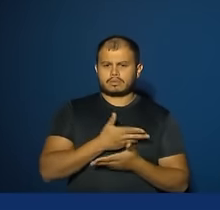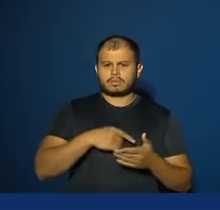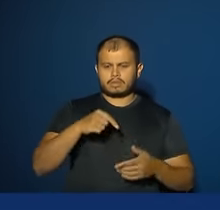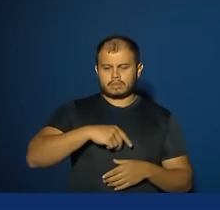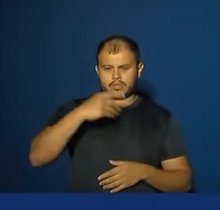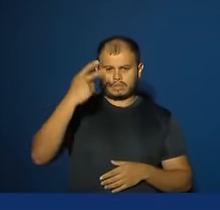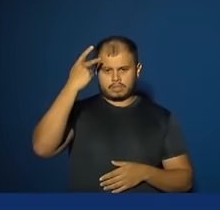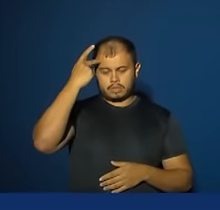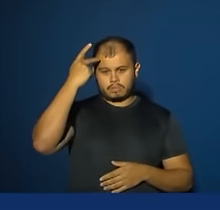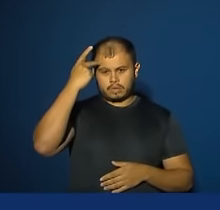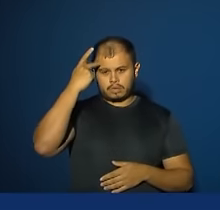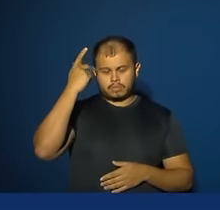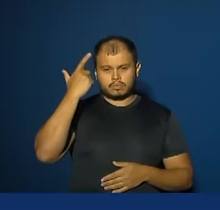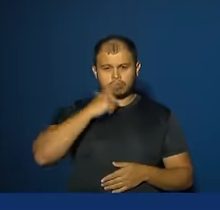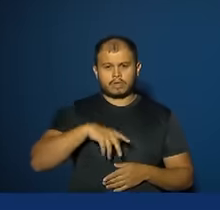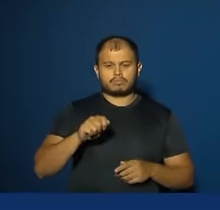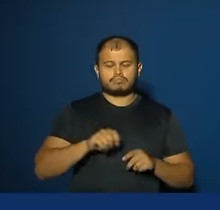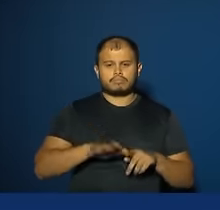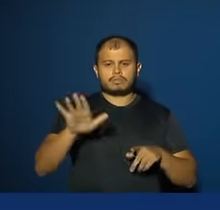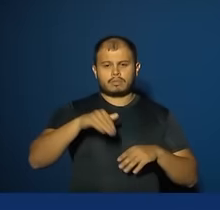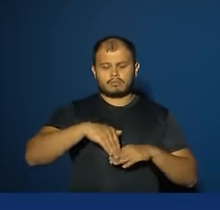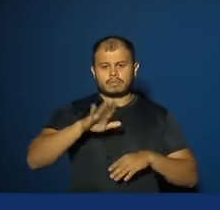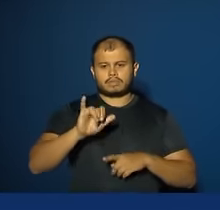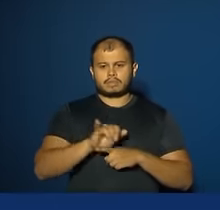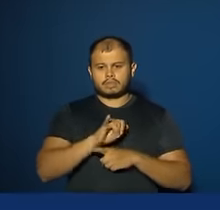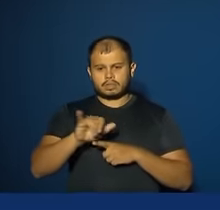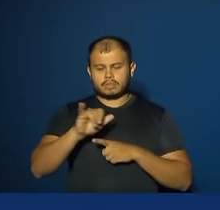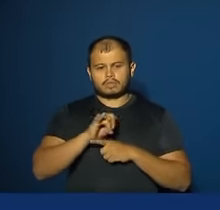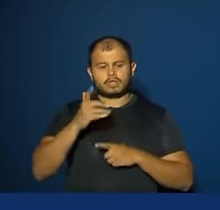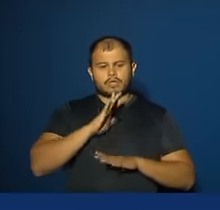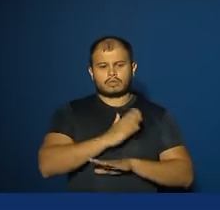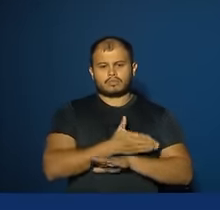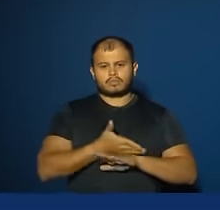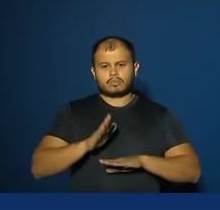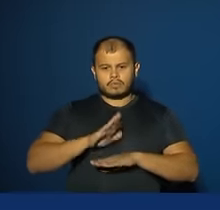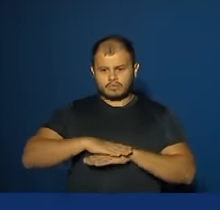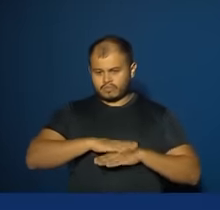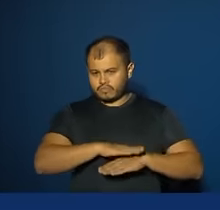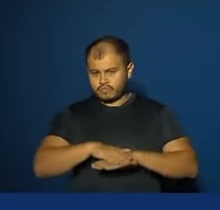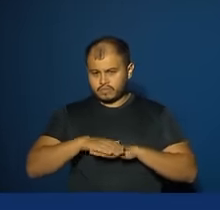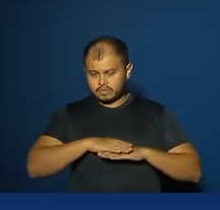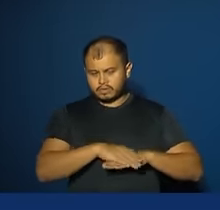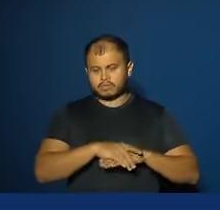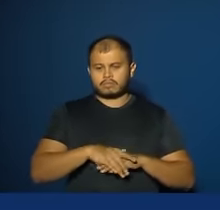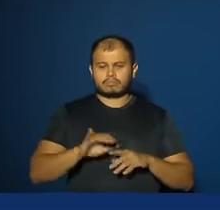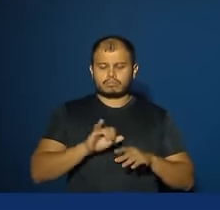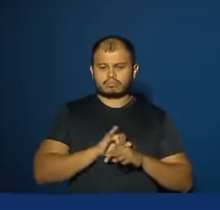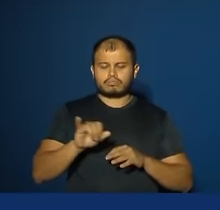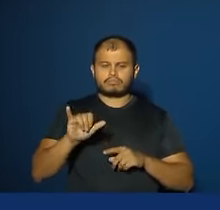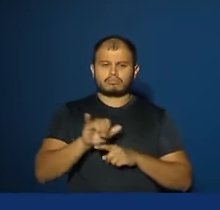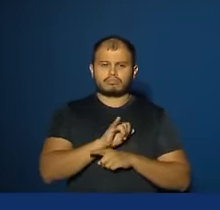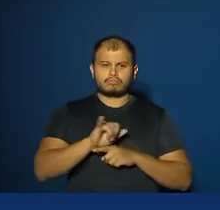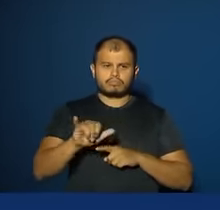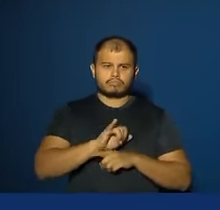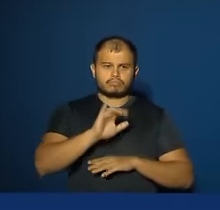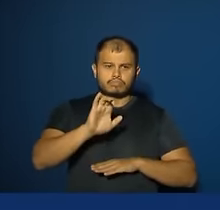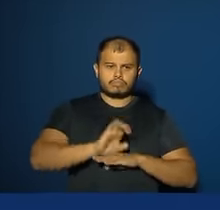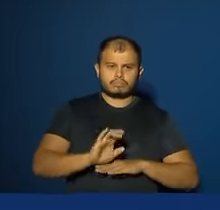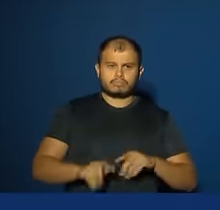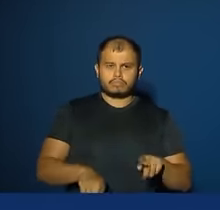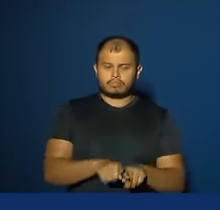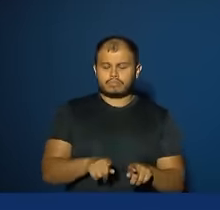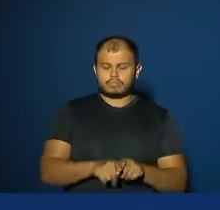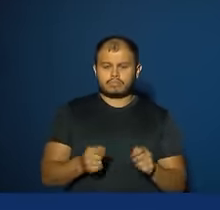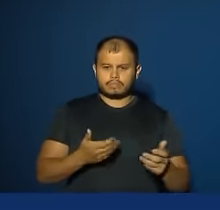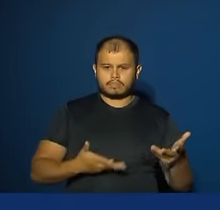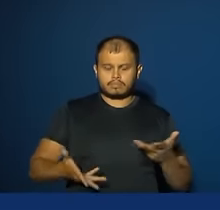de São Paulo, está muito mais no papel do investidor estratégico, está acostumado a fazer esse tipo de obra, acostumado a lidar com o Estado. Para nós, investidores minoritários, a presença do